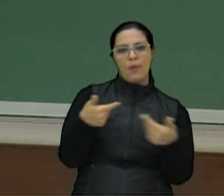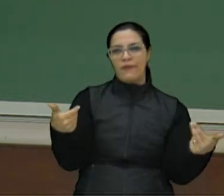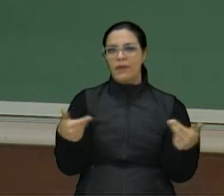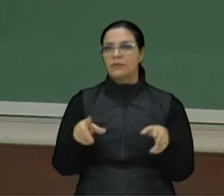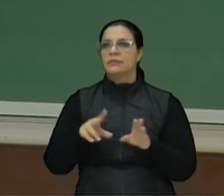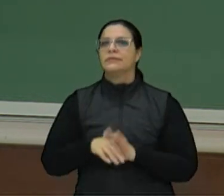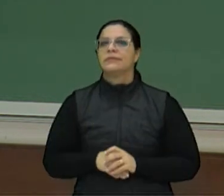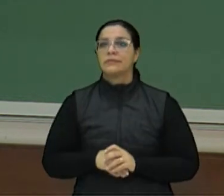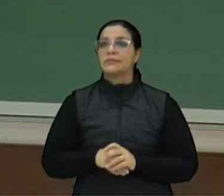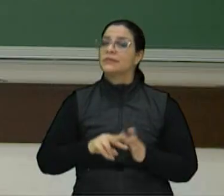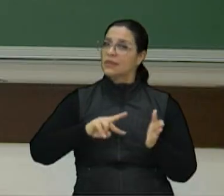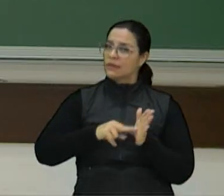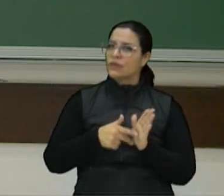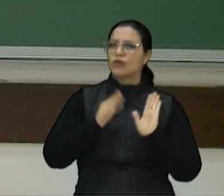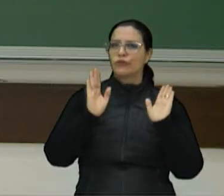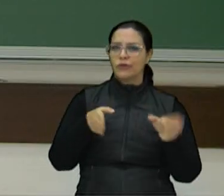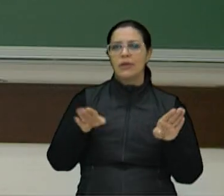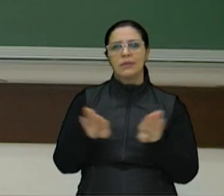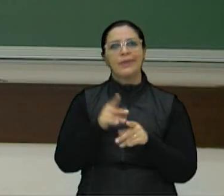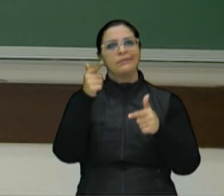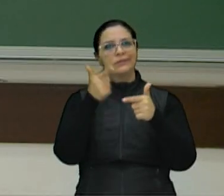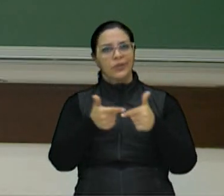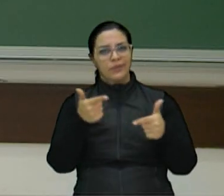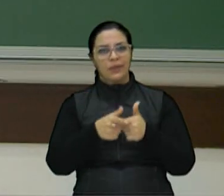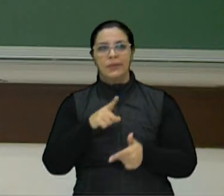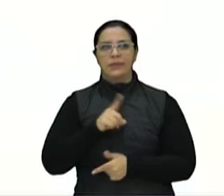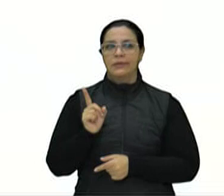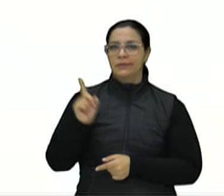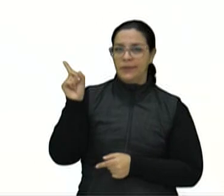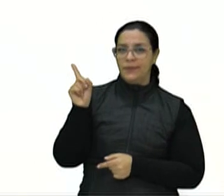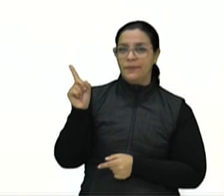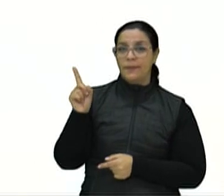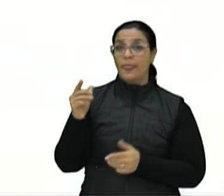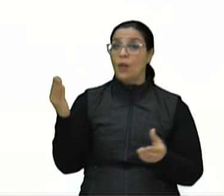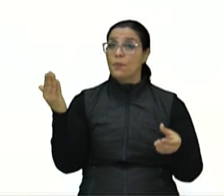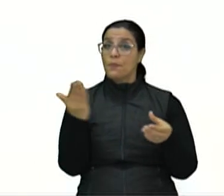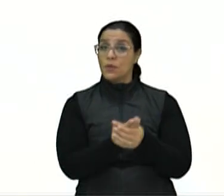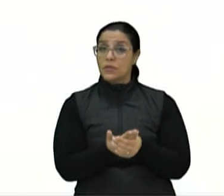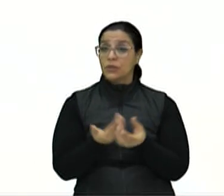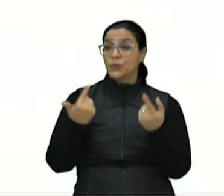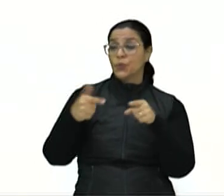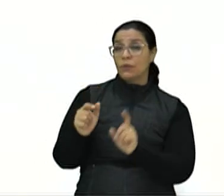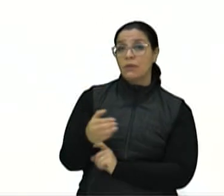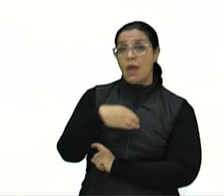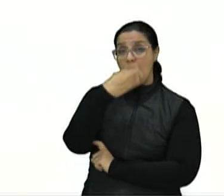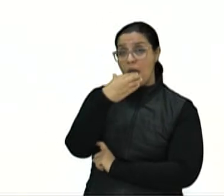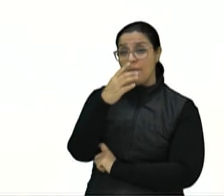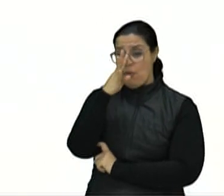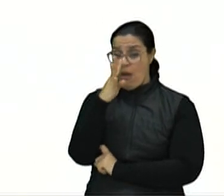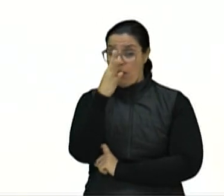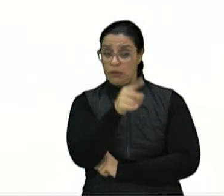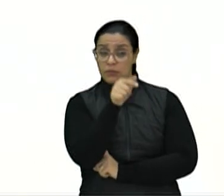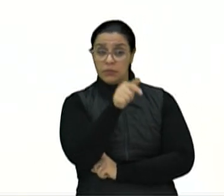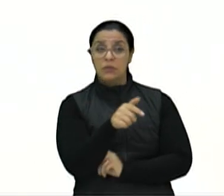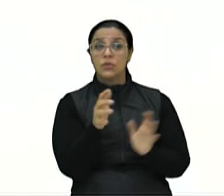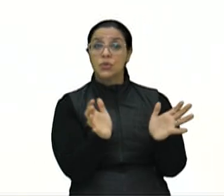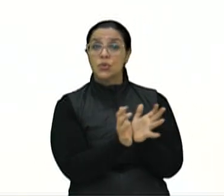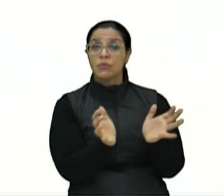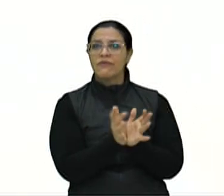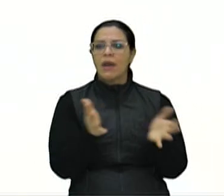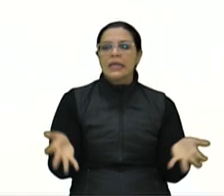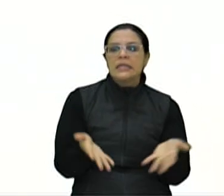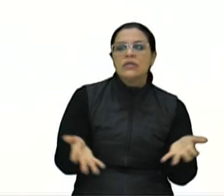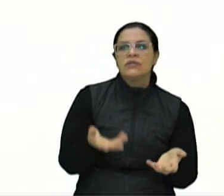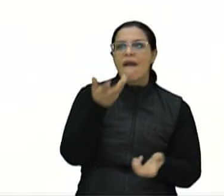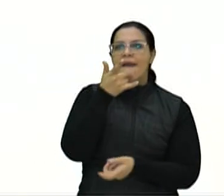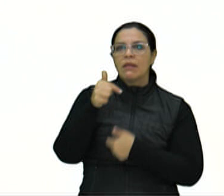massa, já tiveram este problema. Um processo contra a Apple acusa a companhia de incentivar o